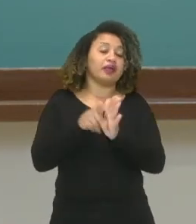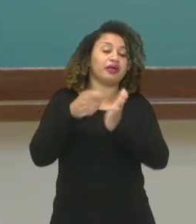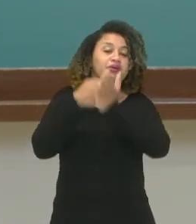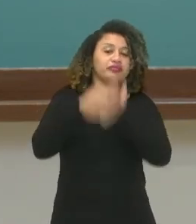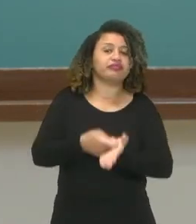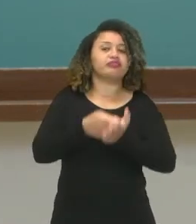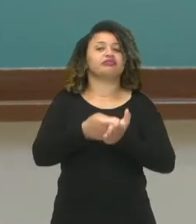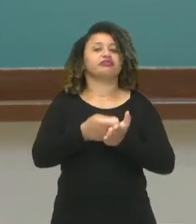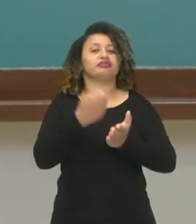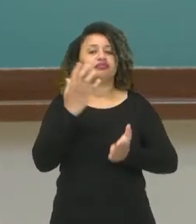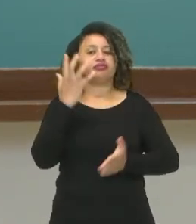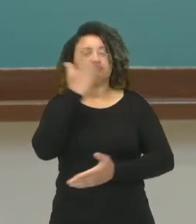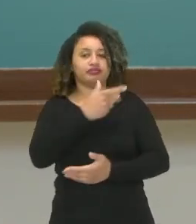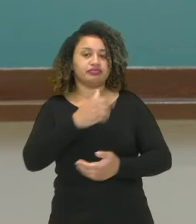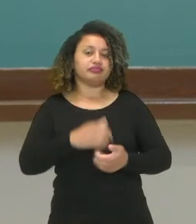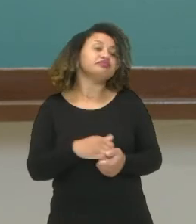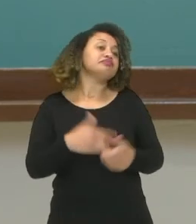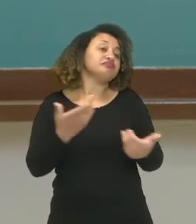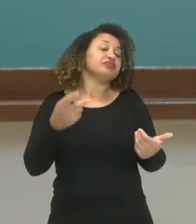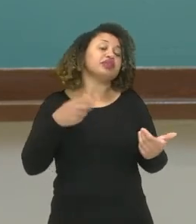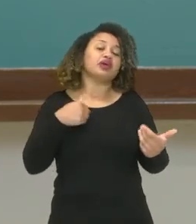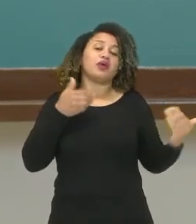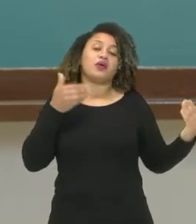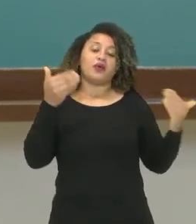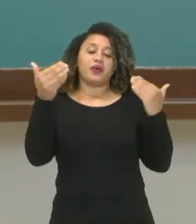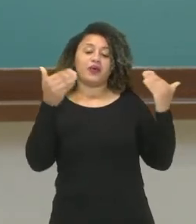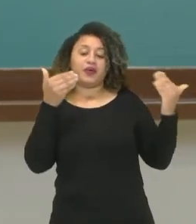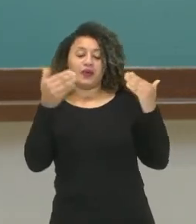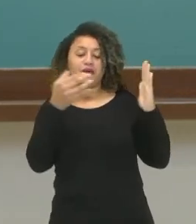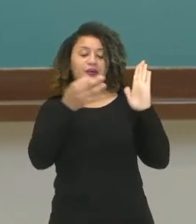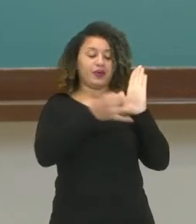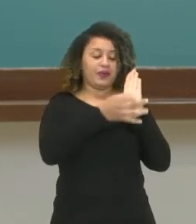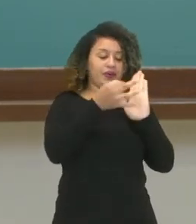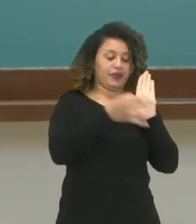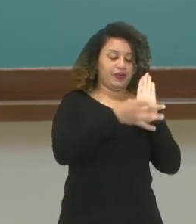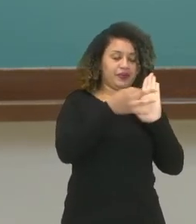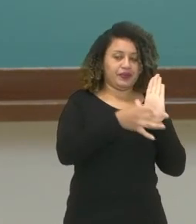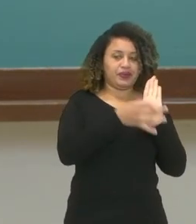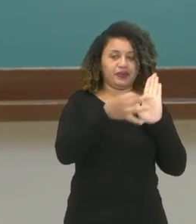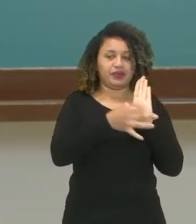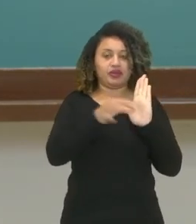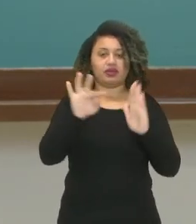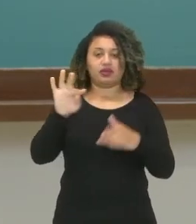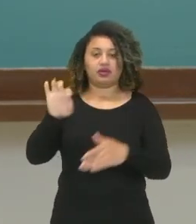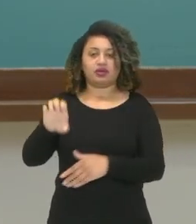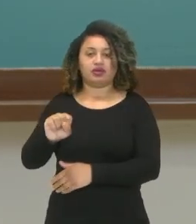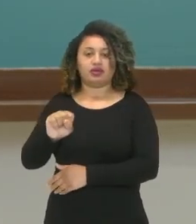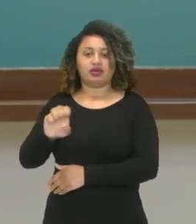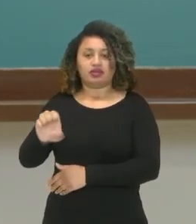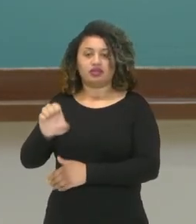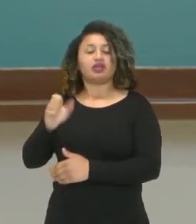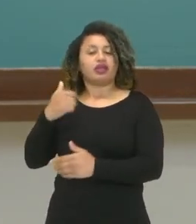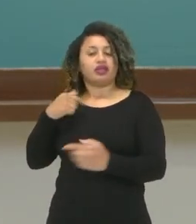beleza. Então, sempre eu estou comparando se o argumento, né, está